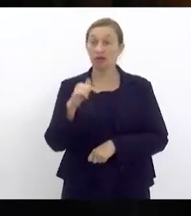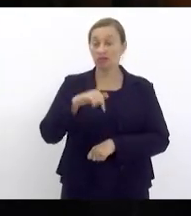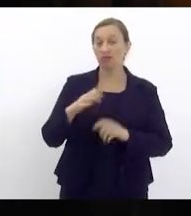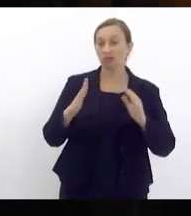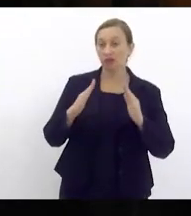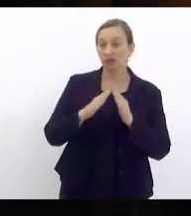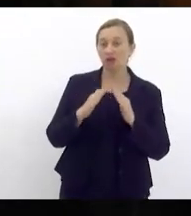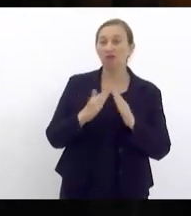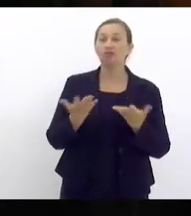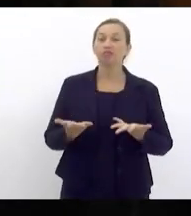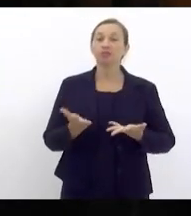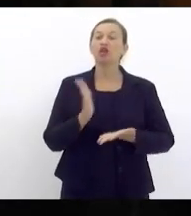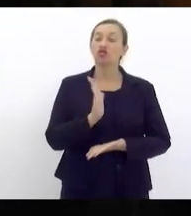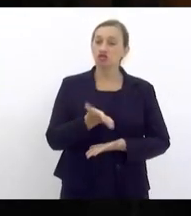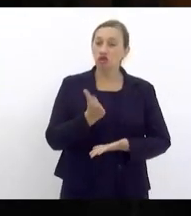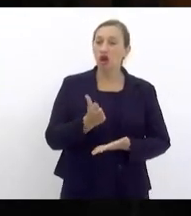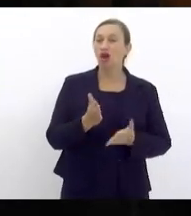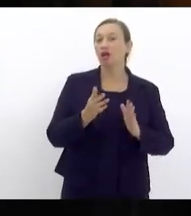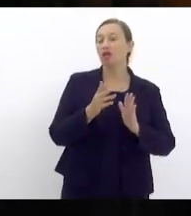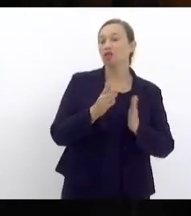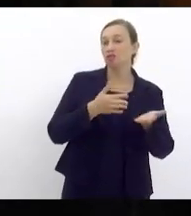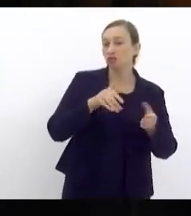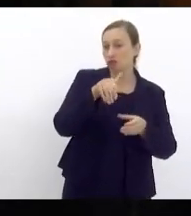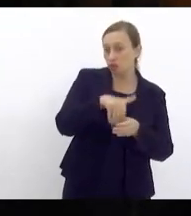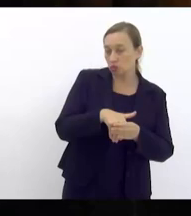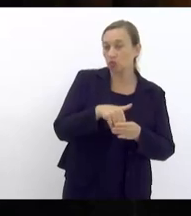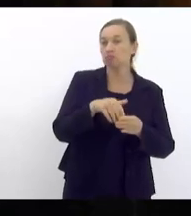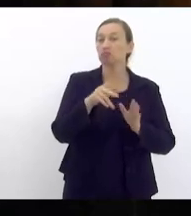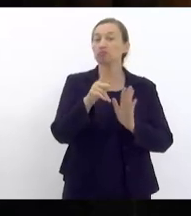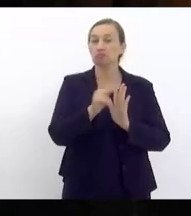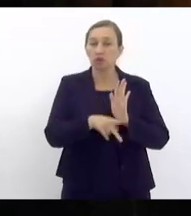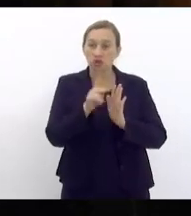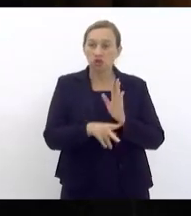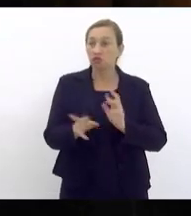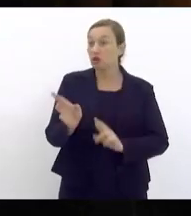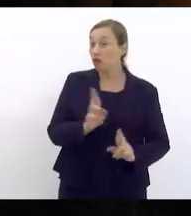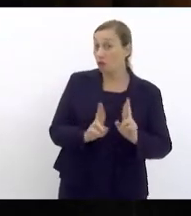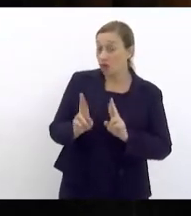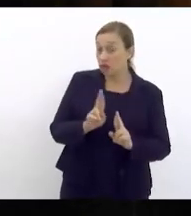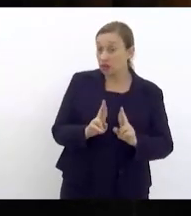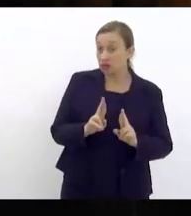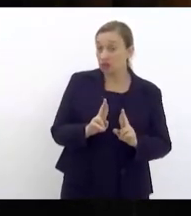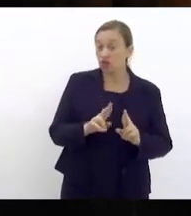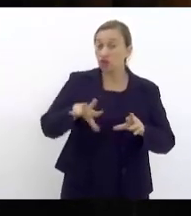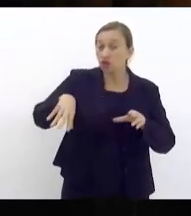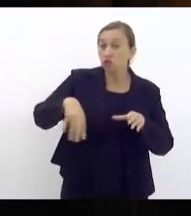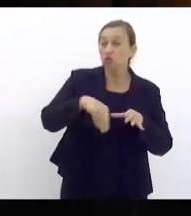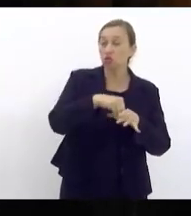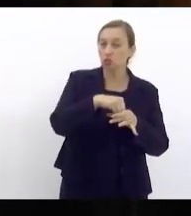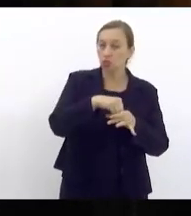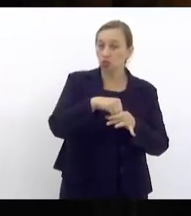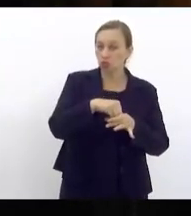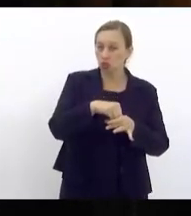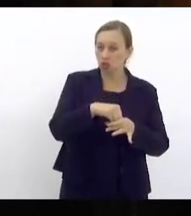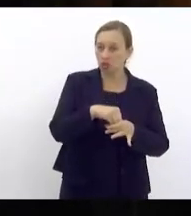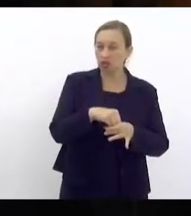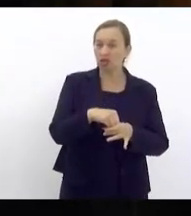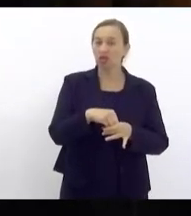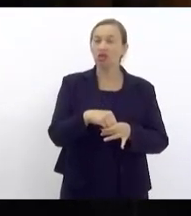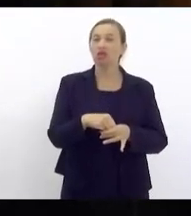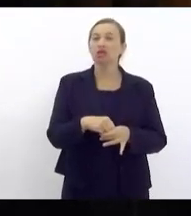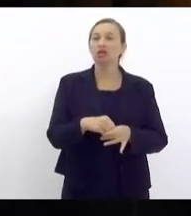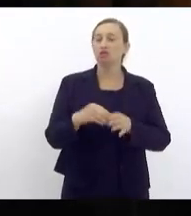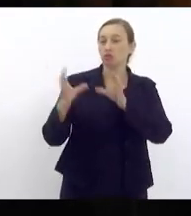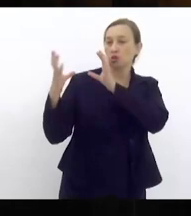casa a gente inclusive já voltou projetos com relação à tentativa de incluir na sexta básica